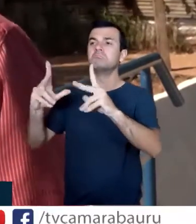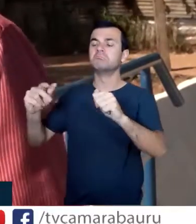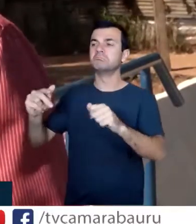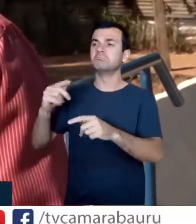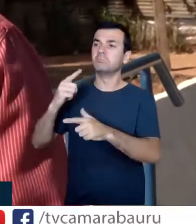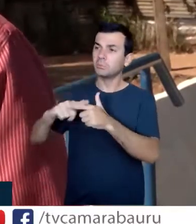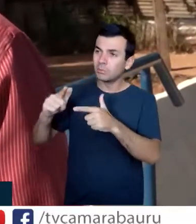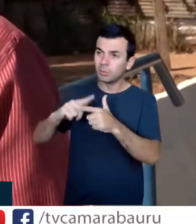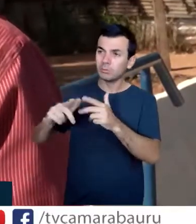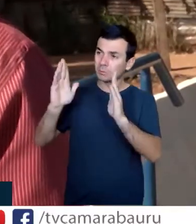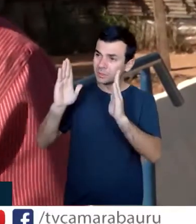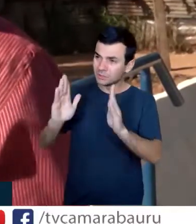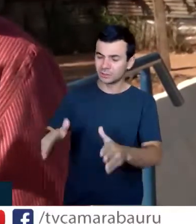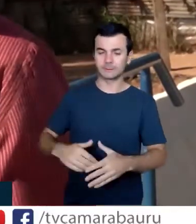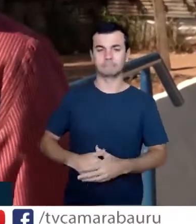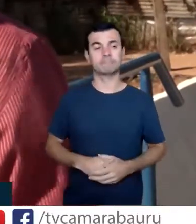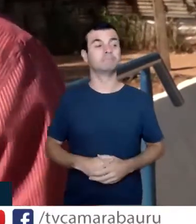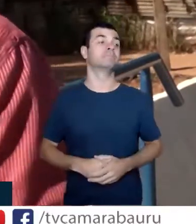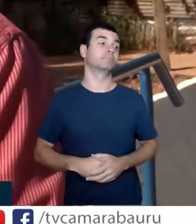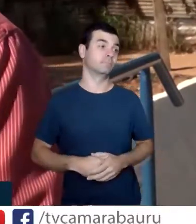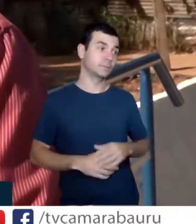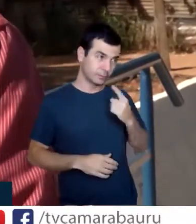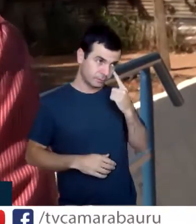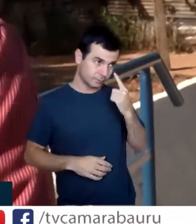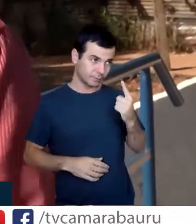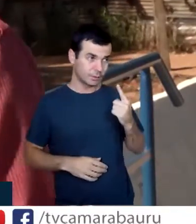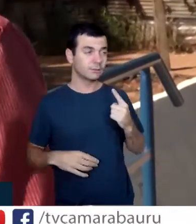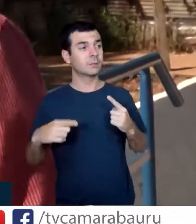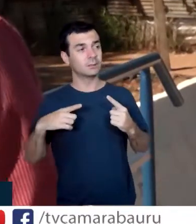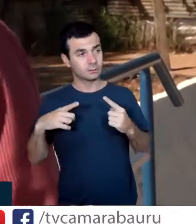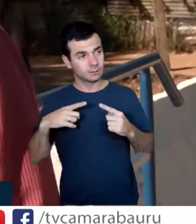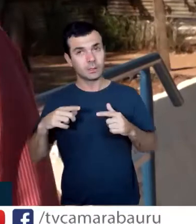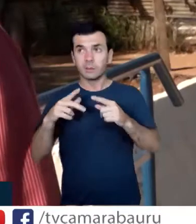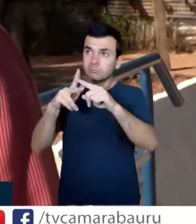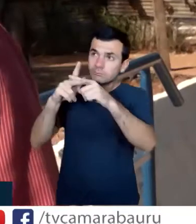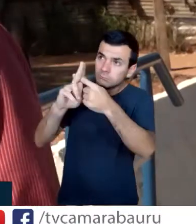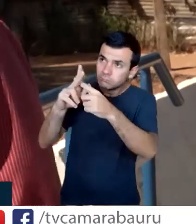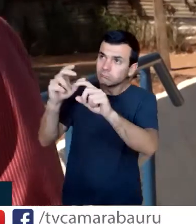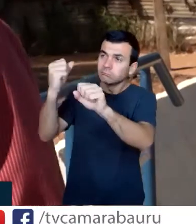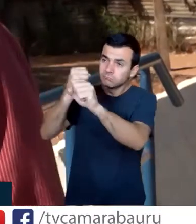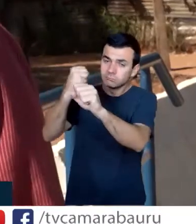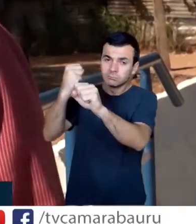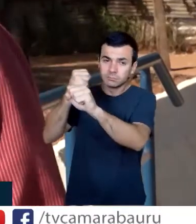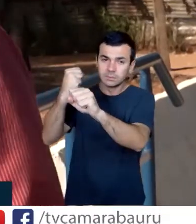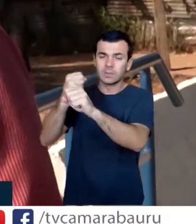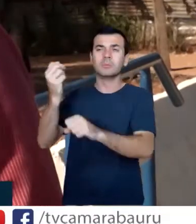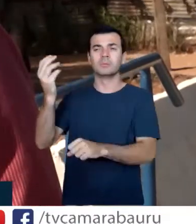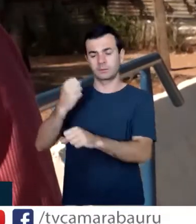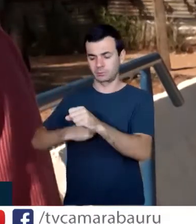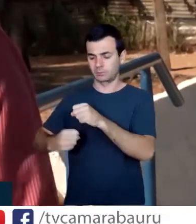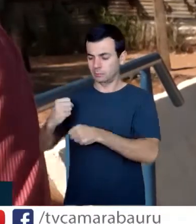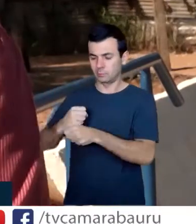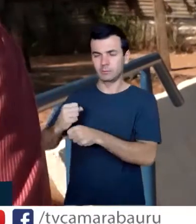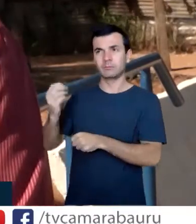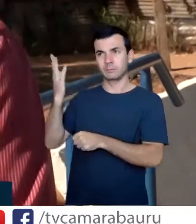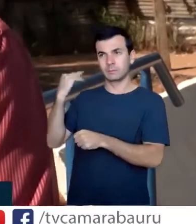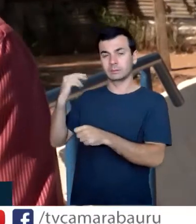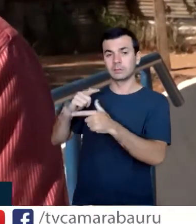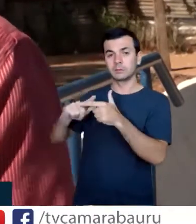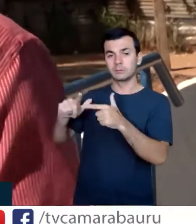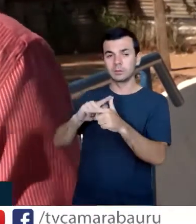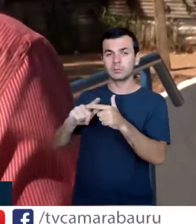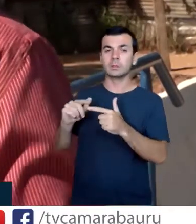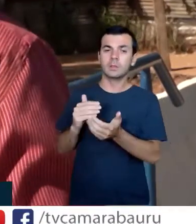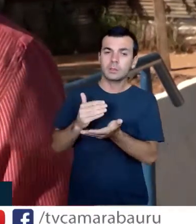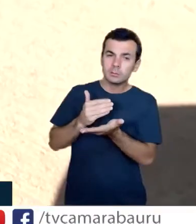obra, né, para que pudesse recuperar o estrago que foi feito o ano passado, suportou a